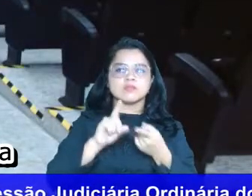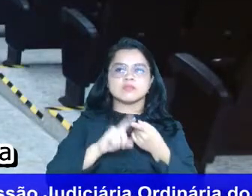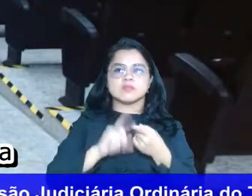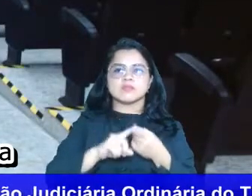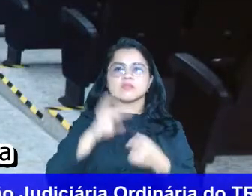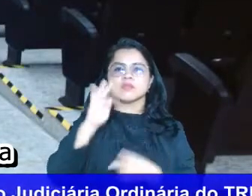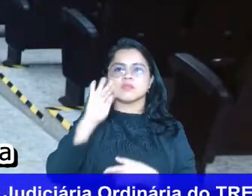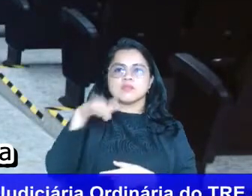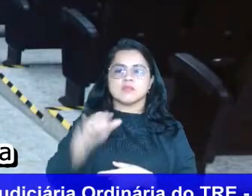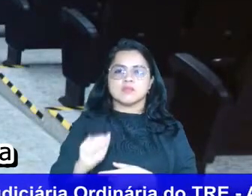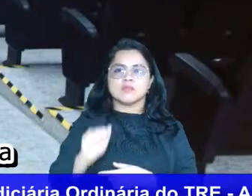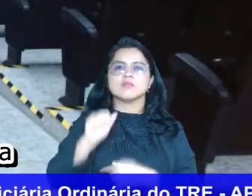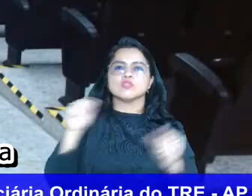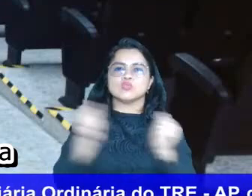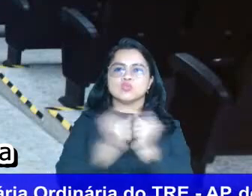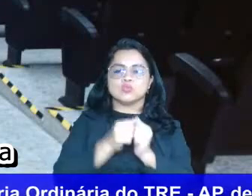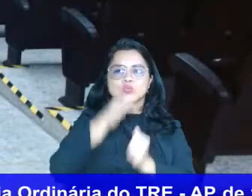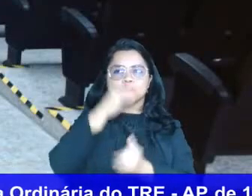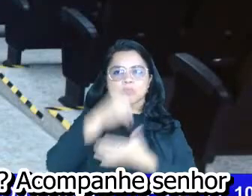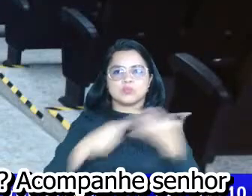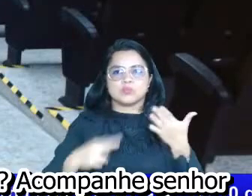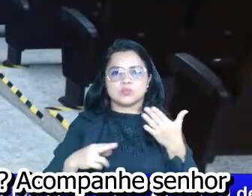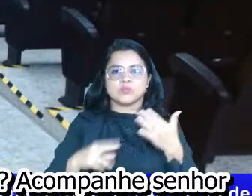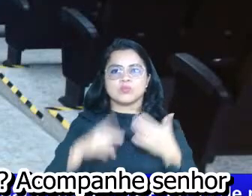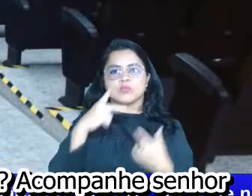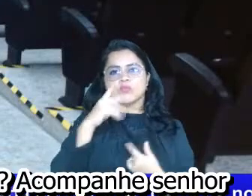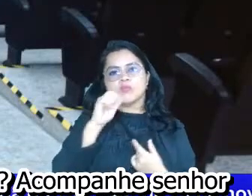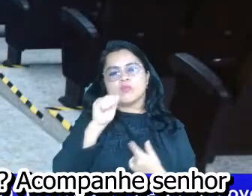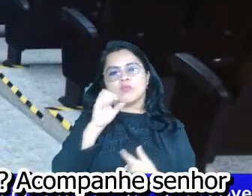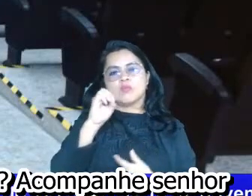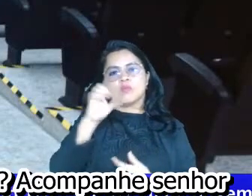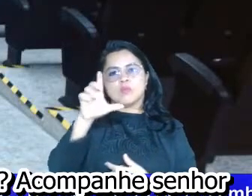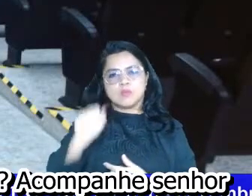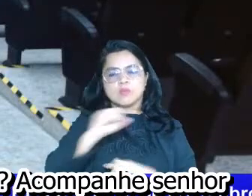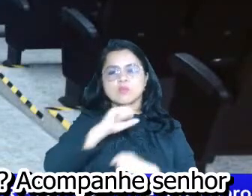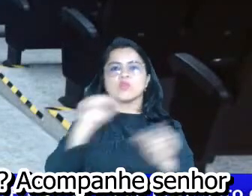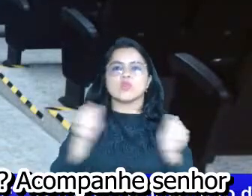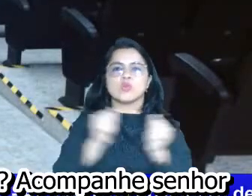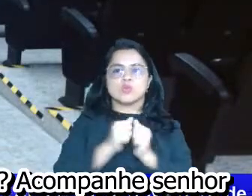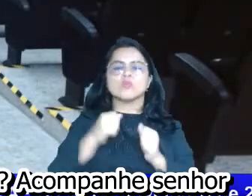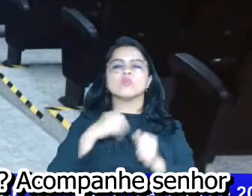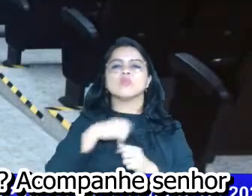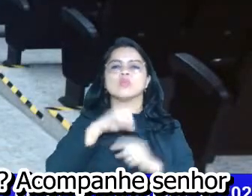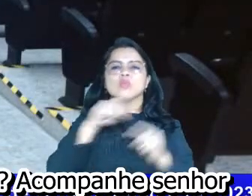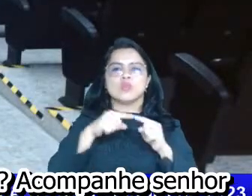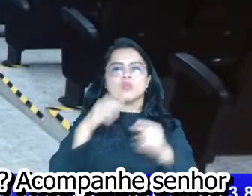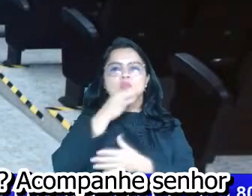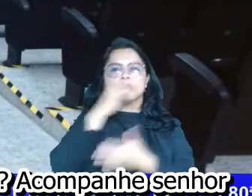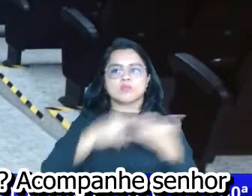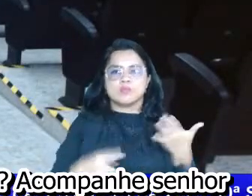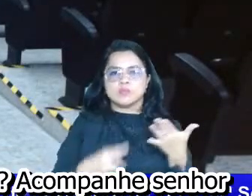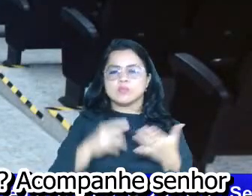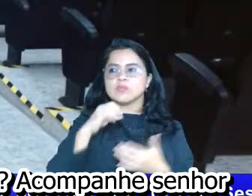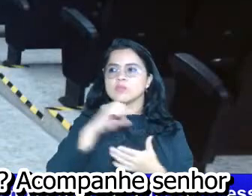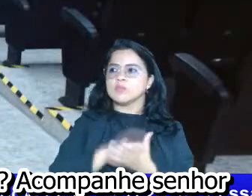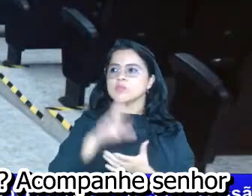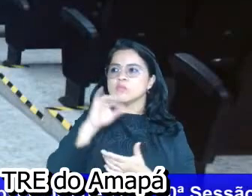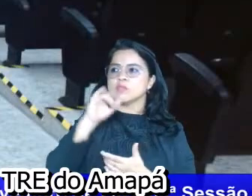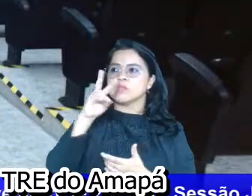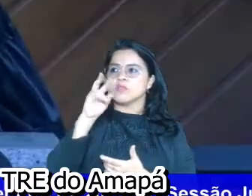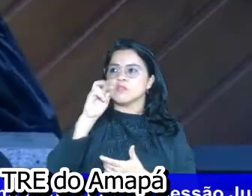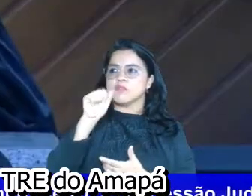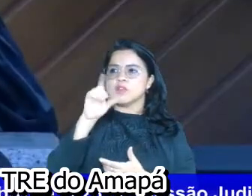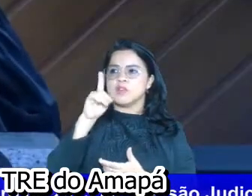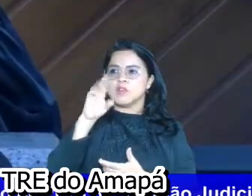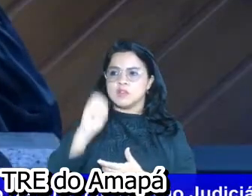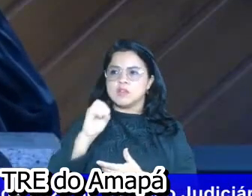Juíza Tina Souza. Com o relator, excelência. Juíza Paola Santos. Acompanho o relator. Juiz Rivaldo Valente. Me acompanhe, senhor